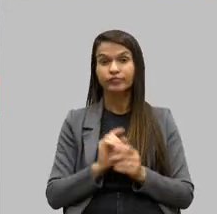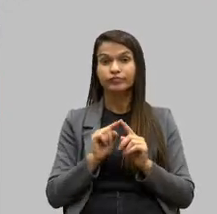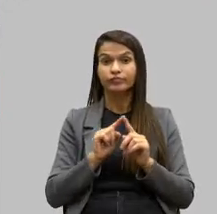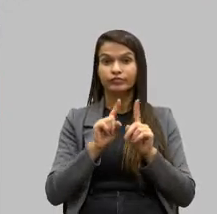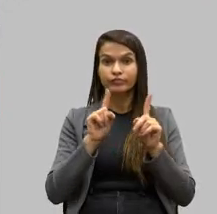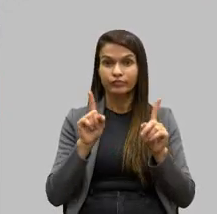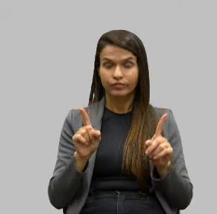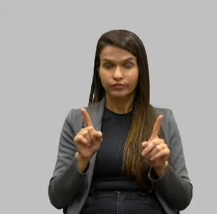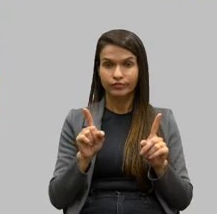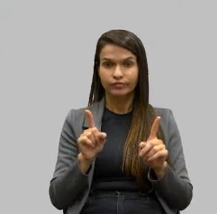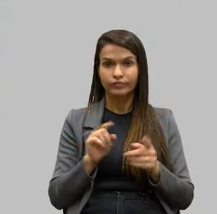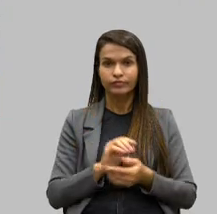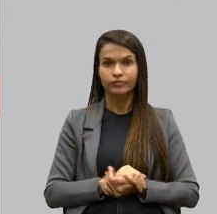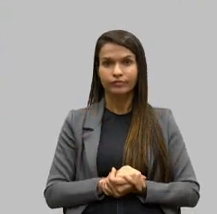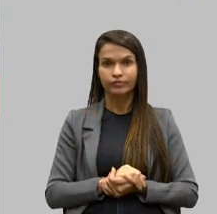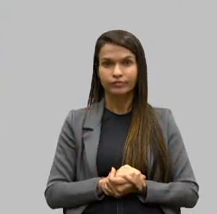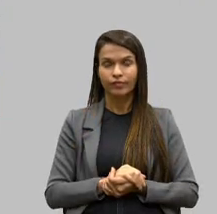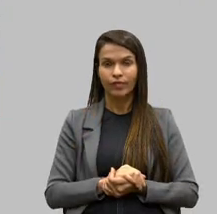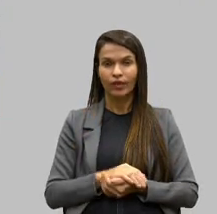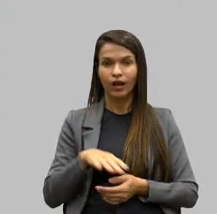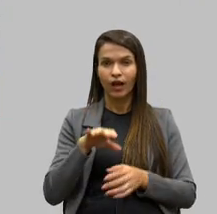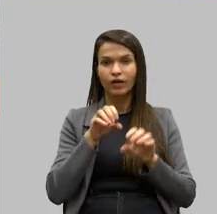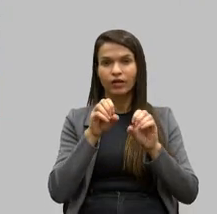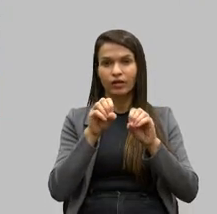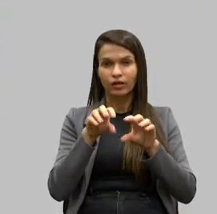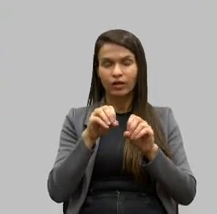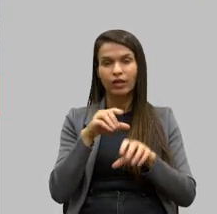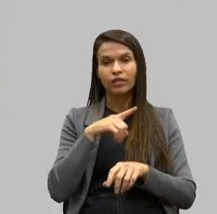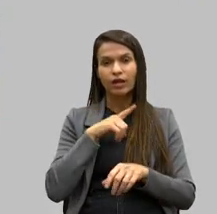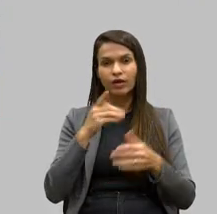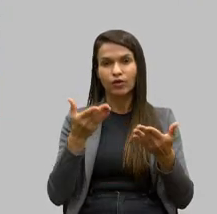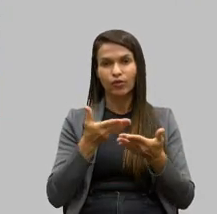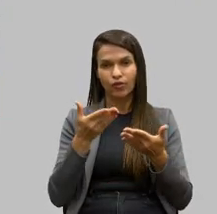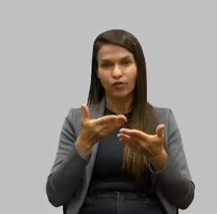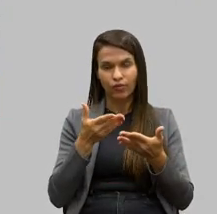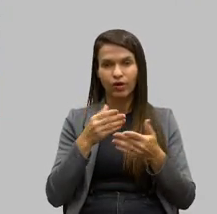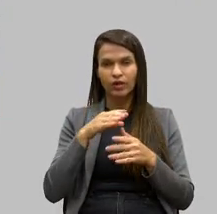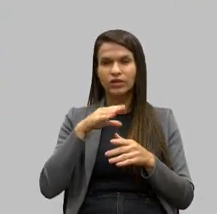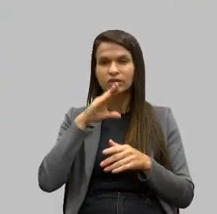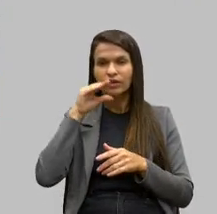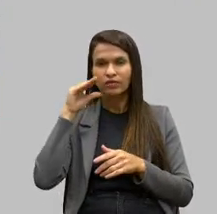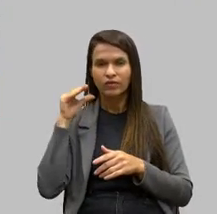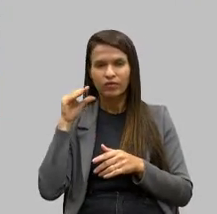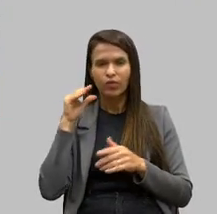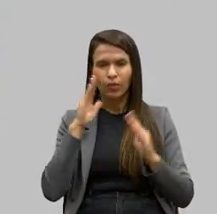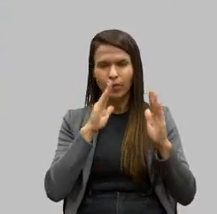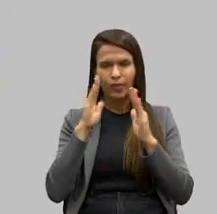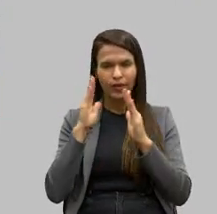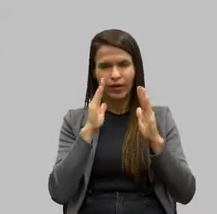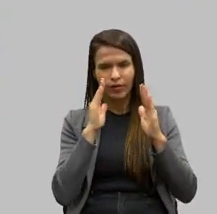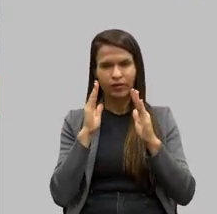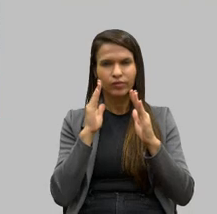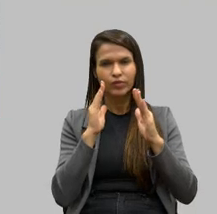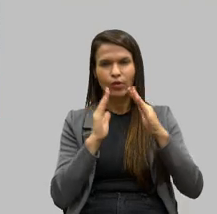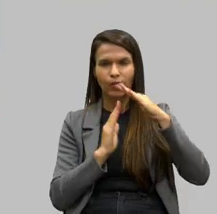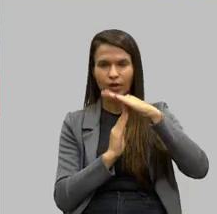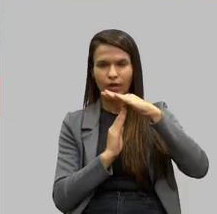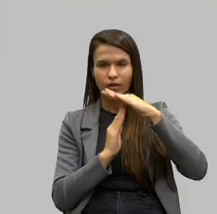a educação tem, hoje, servidor temporário, cerca de 150 mil.